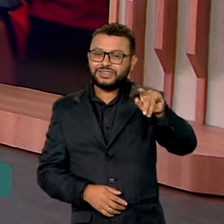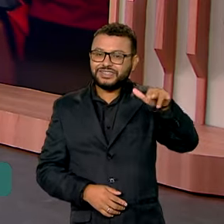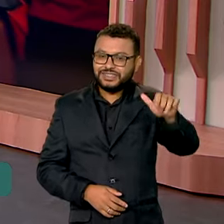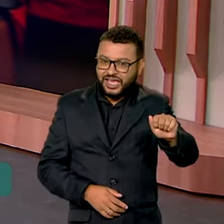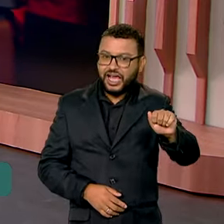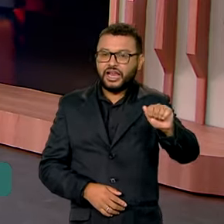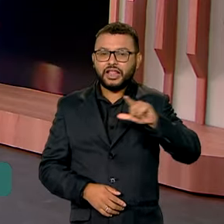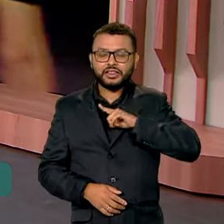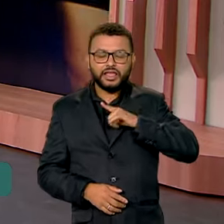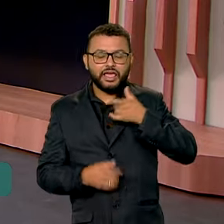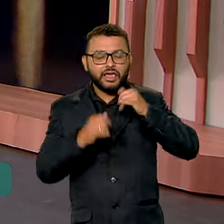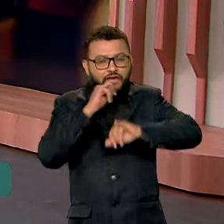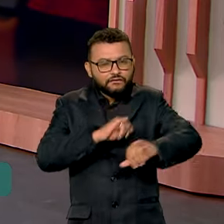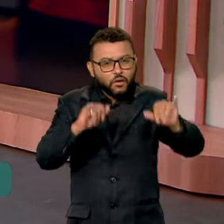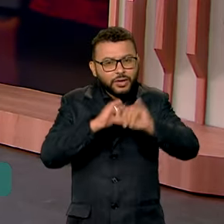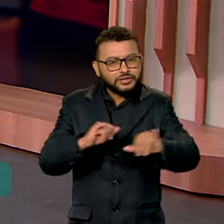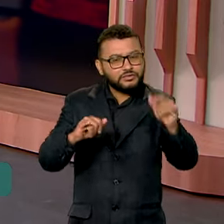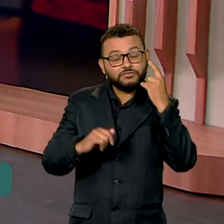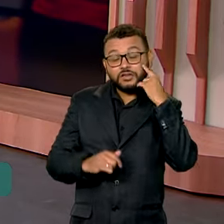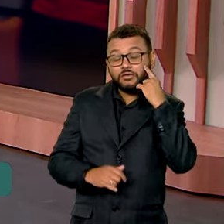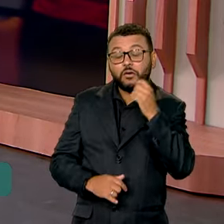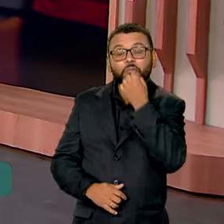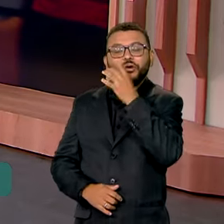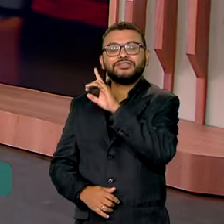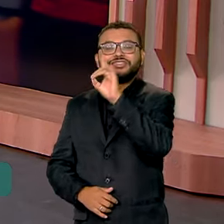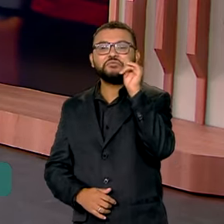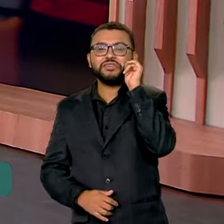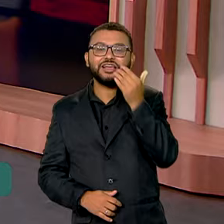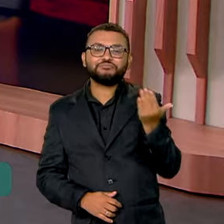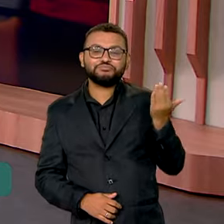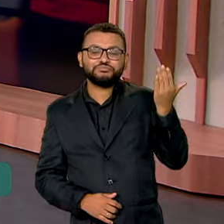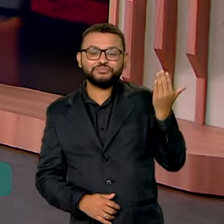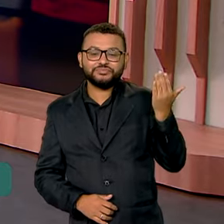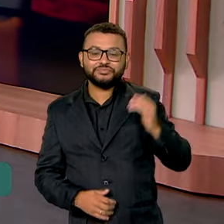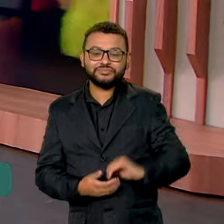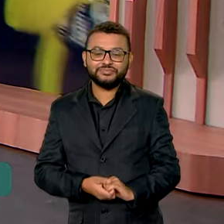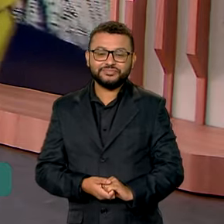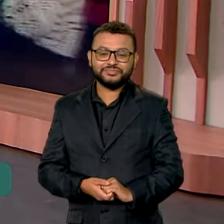de Holanda com todas as informações. Bom dia para você, Lu.